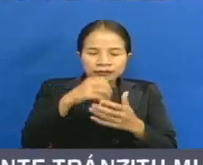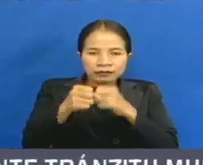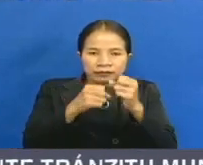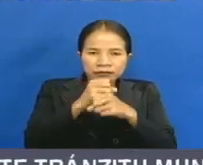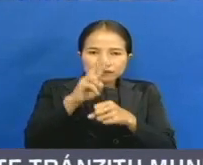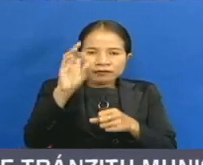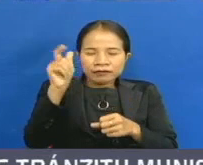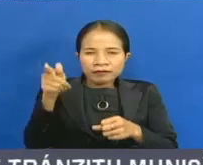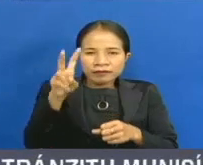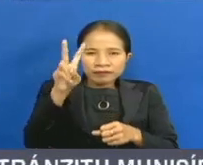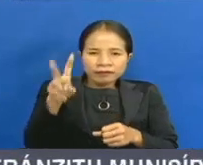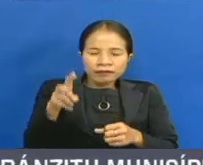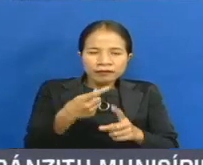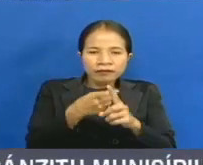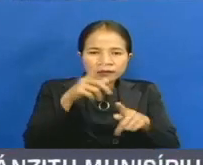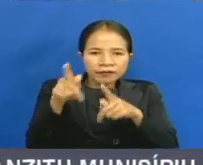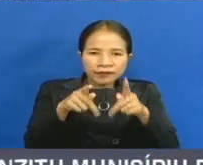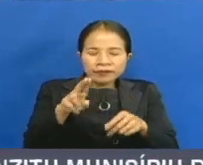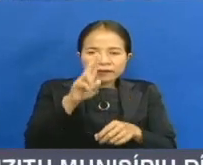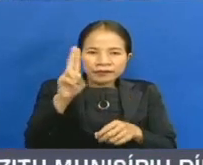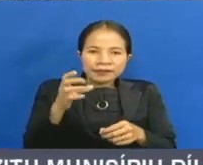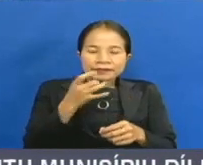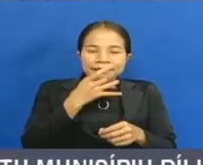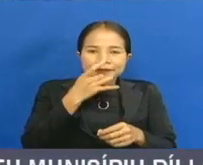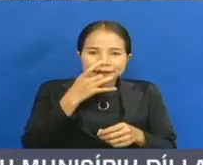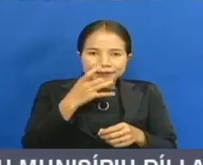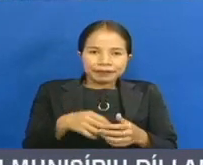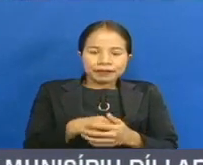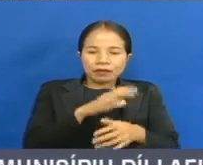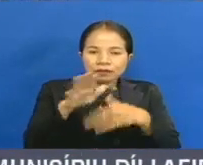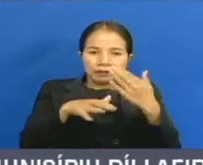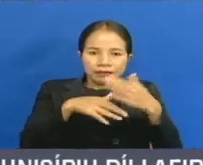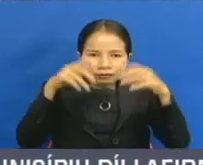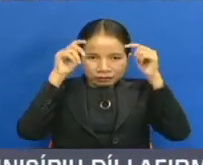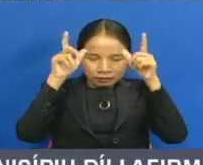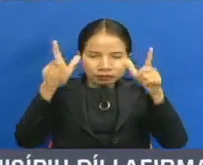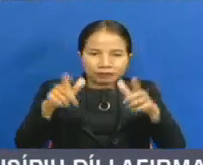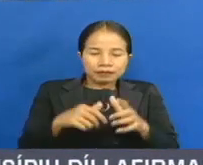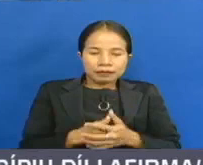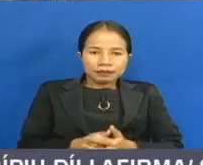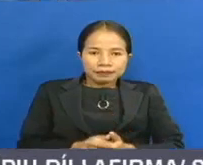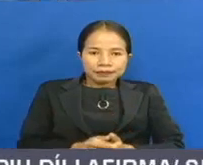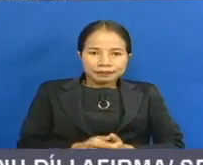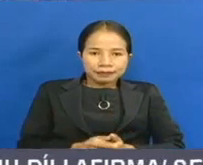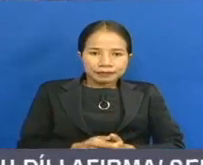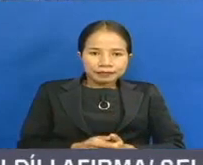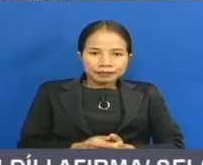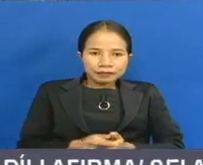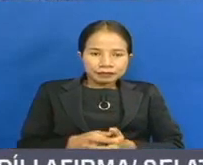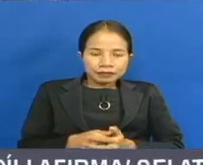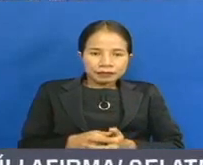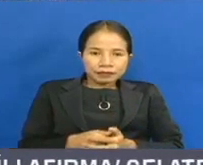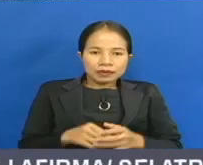Ruanilo Ressin, rua. Os clientes Sirene utiliza eletricidade e a território nacional. Comissário